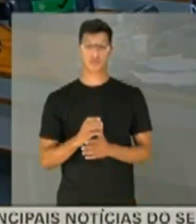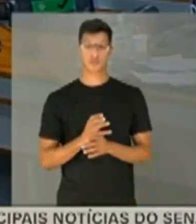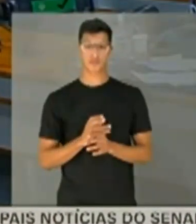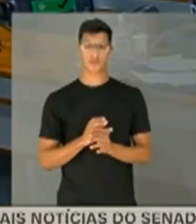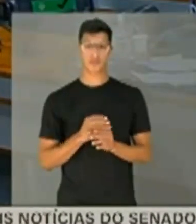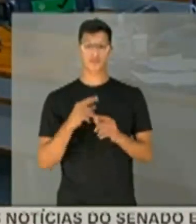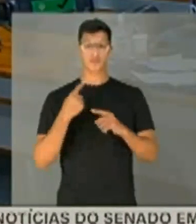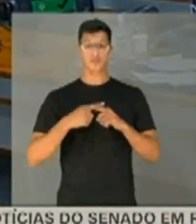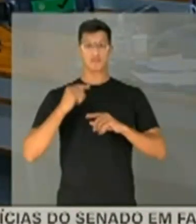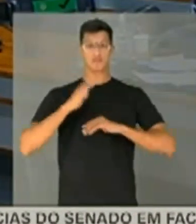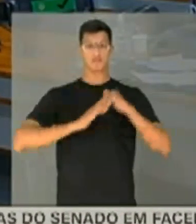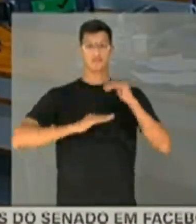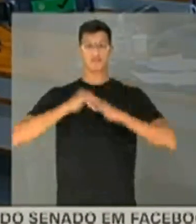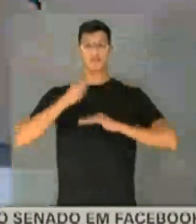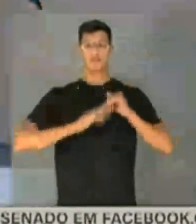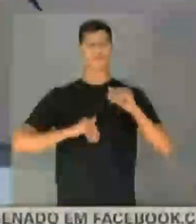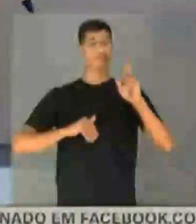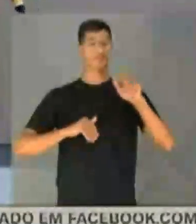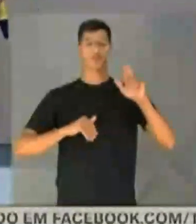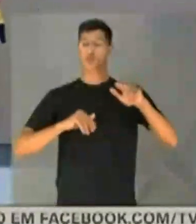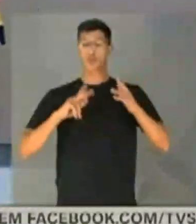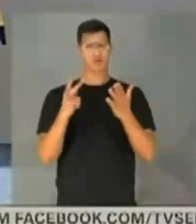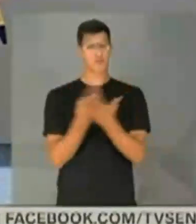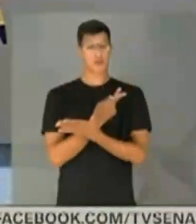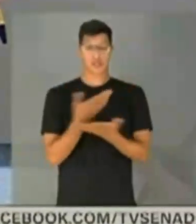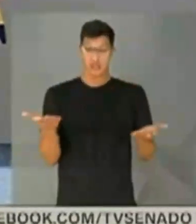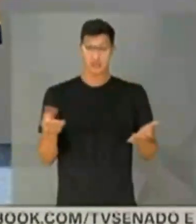Porque, na prática, isso nunca prosseguiu.